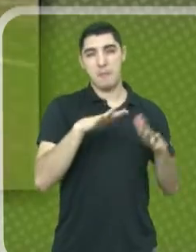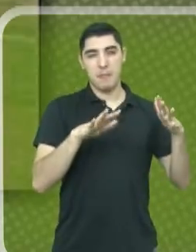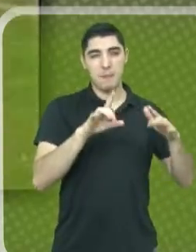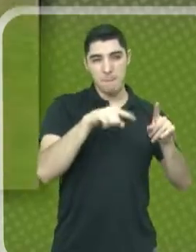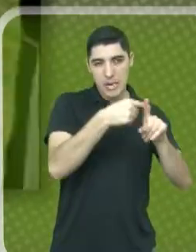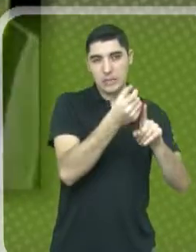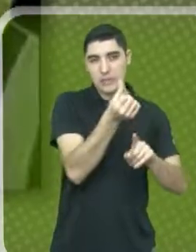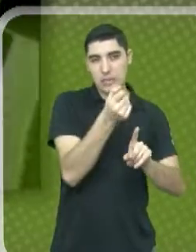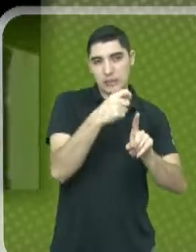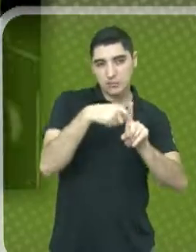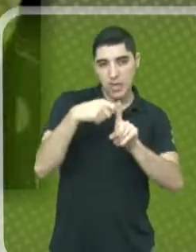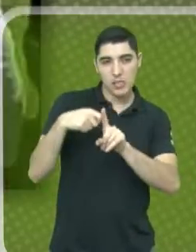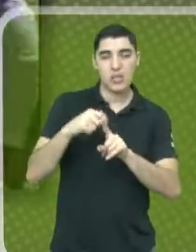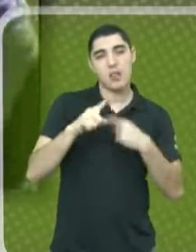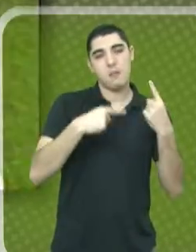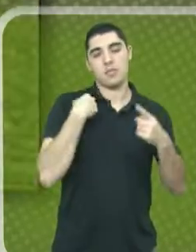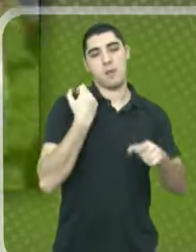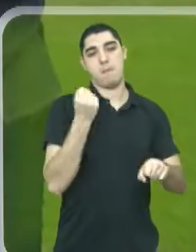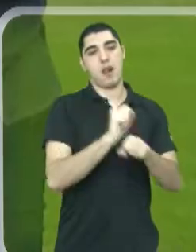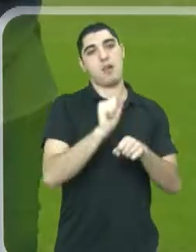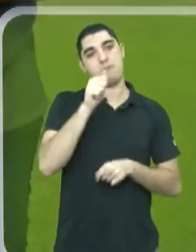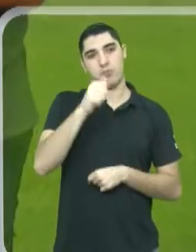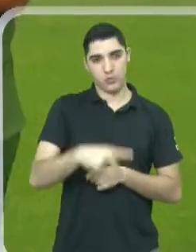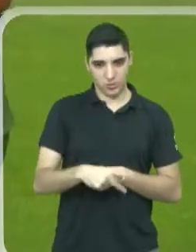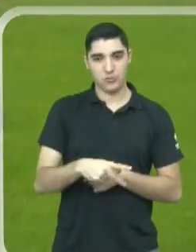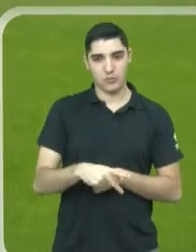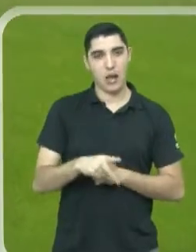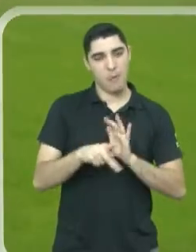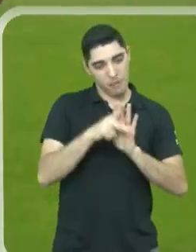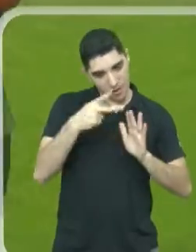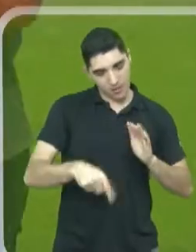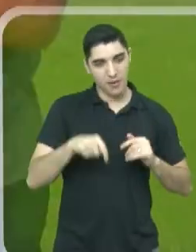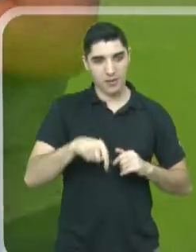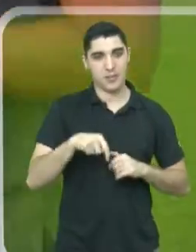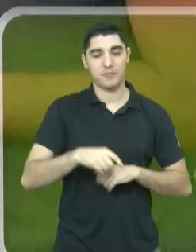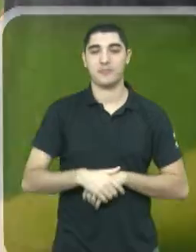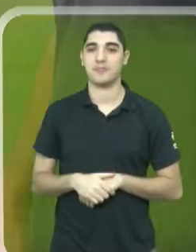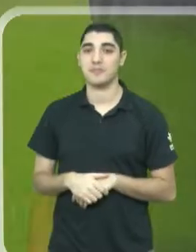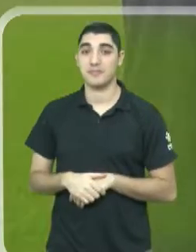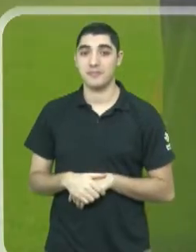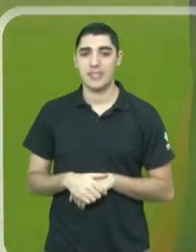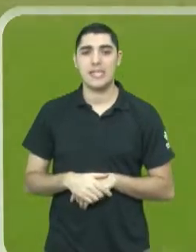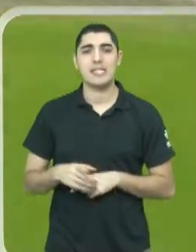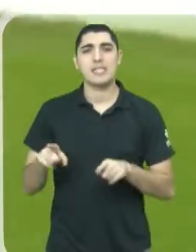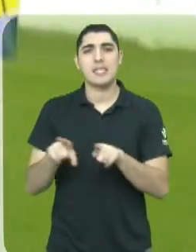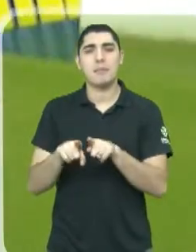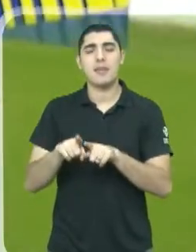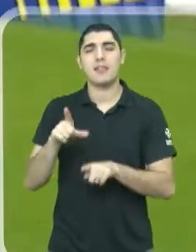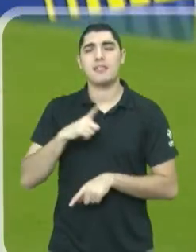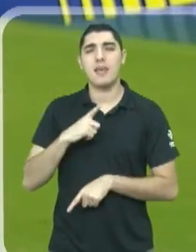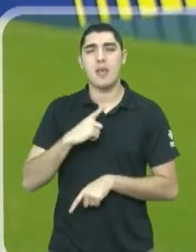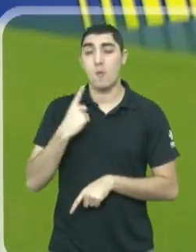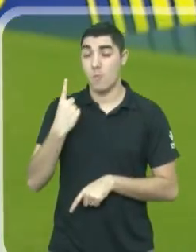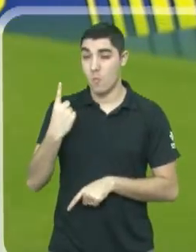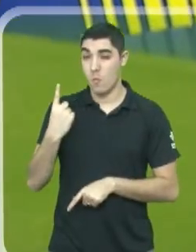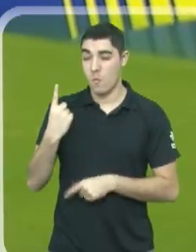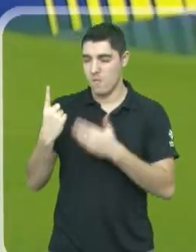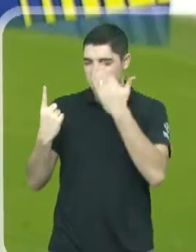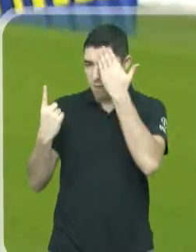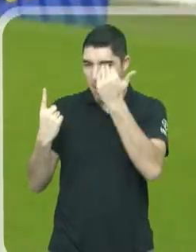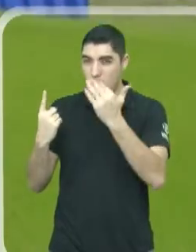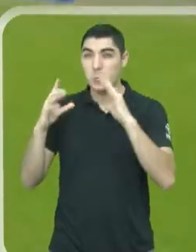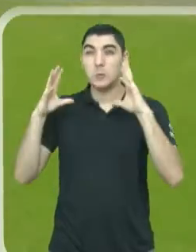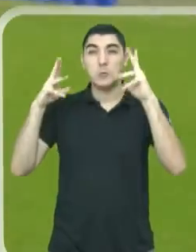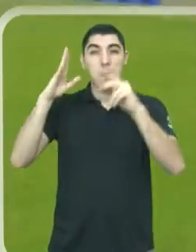depois encerrei a carreira justamente aqui nesse estádio. Renato, tem um lance muito famoso, rodou o